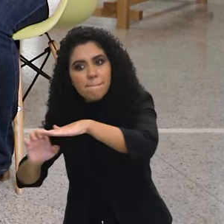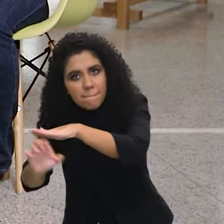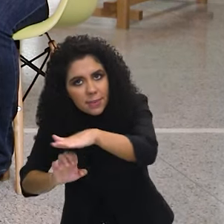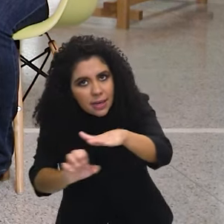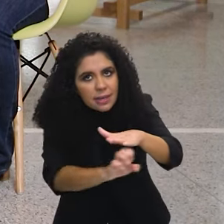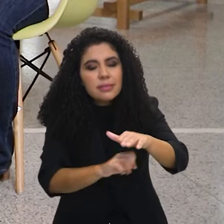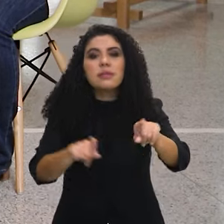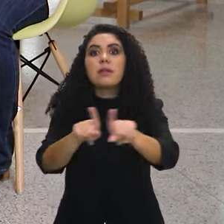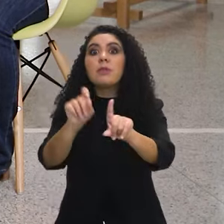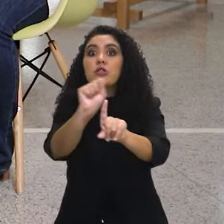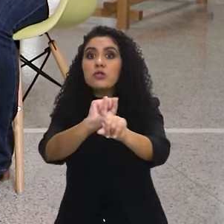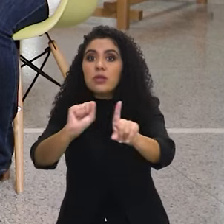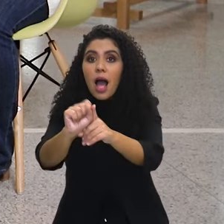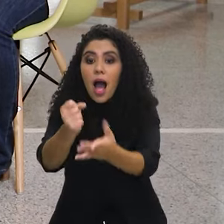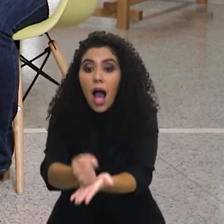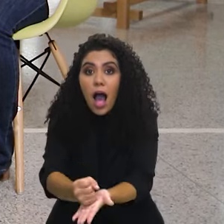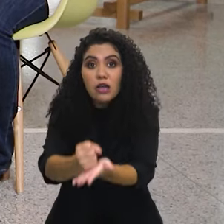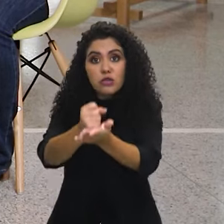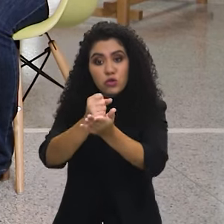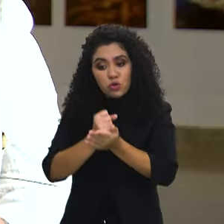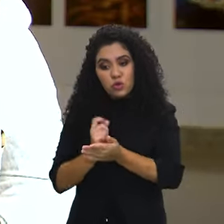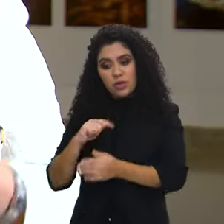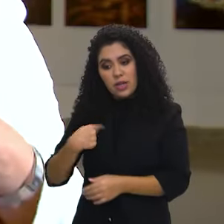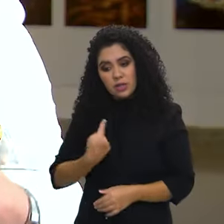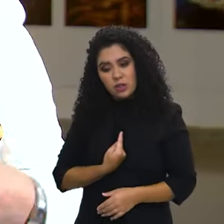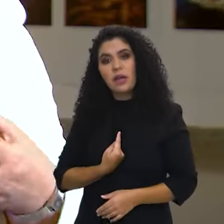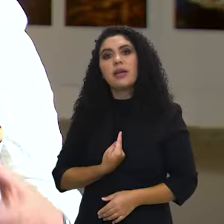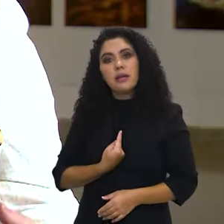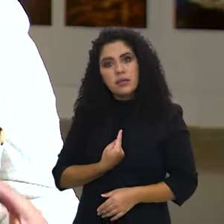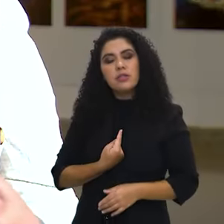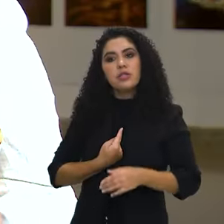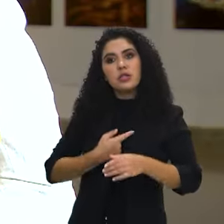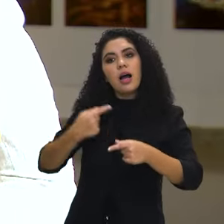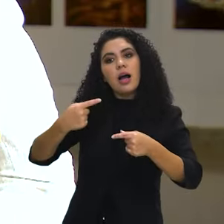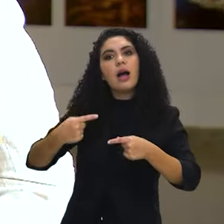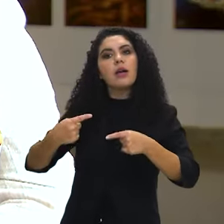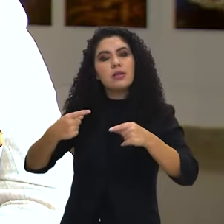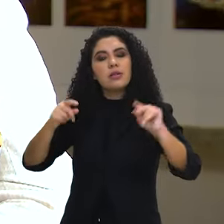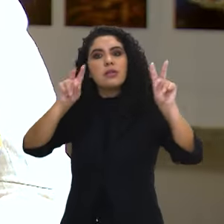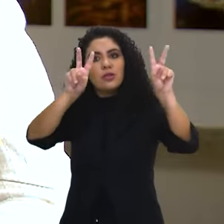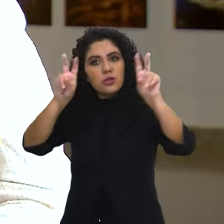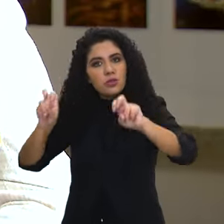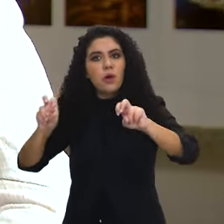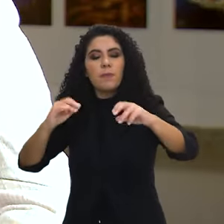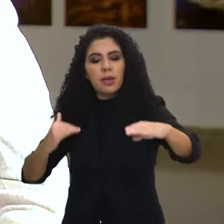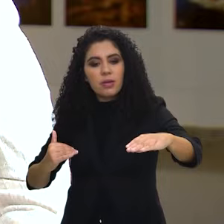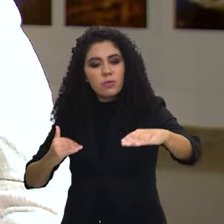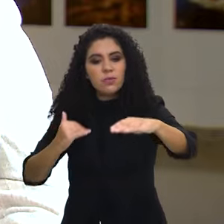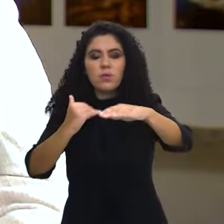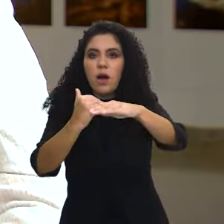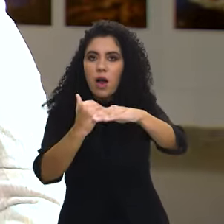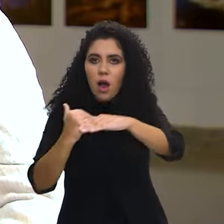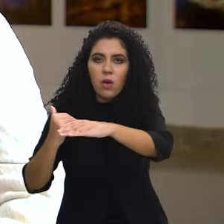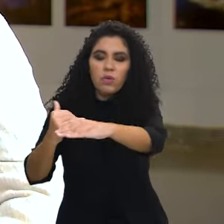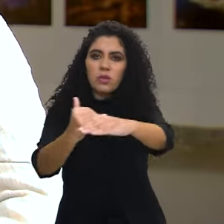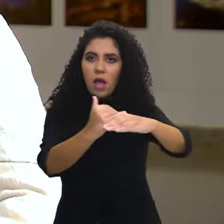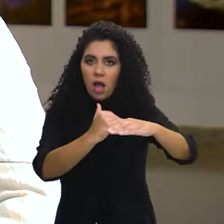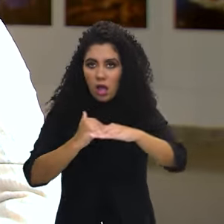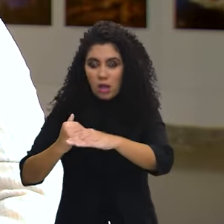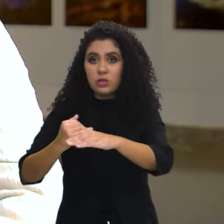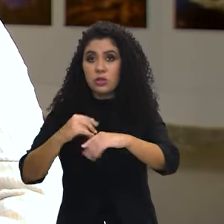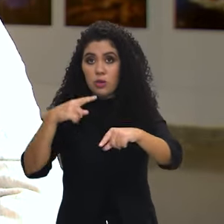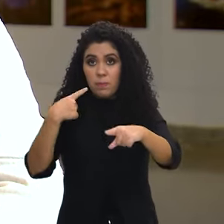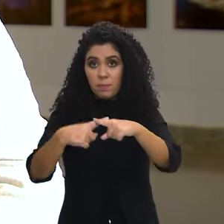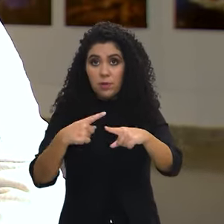governos nos ajude a discutir a questão da igualdade e a questão das políticas de cuidado porque se